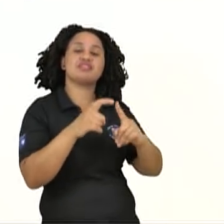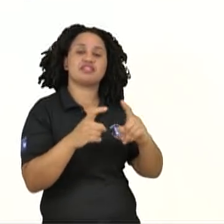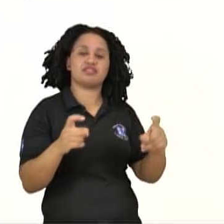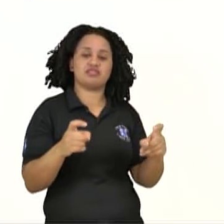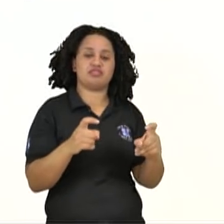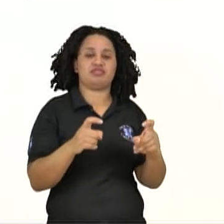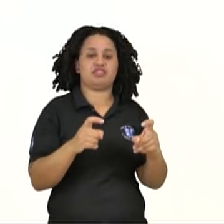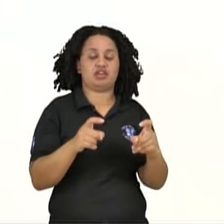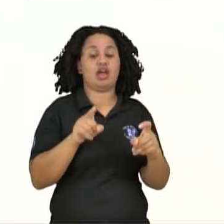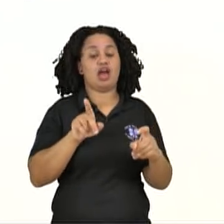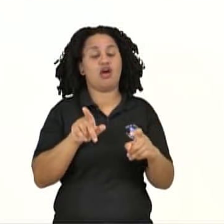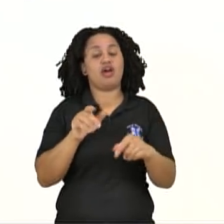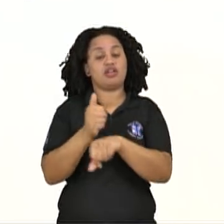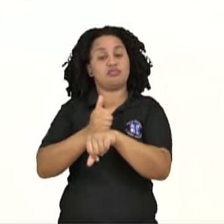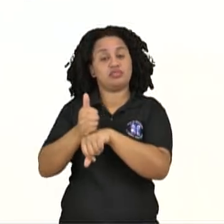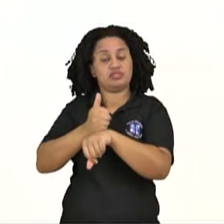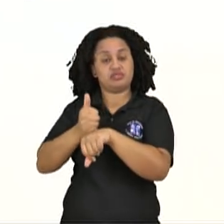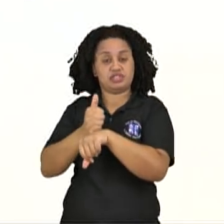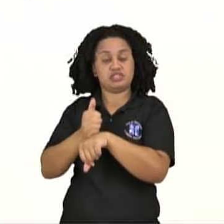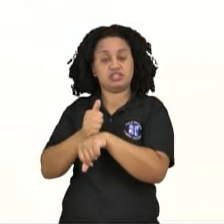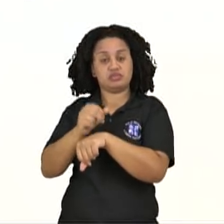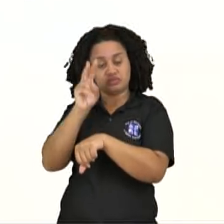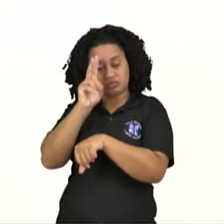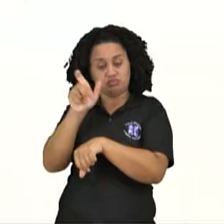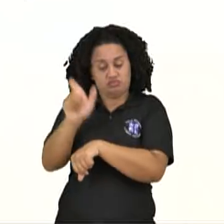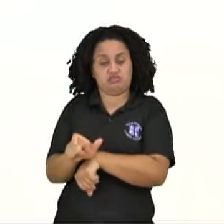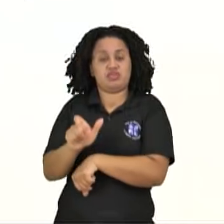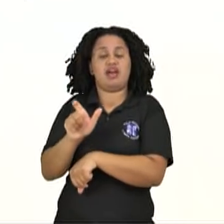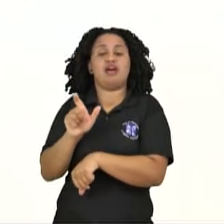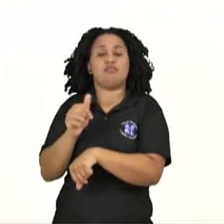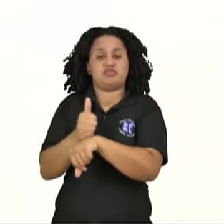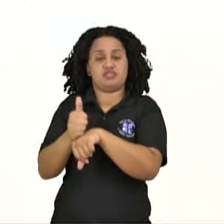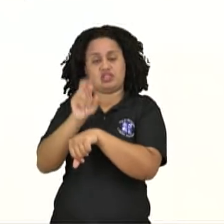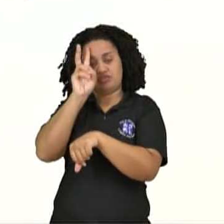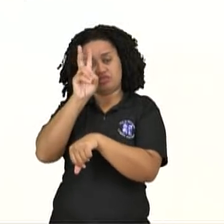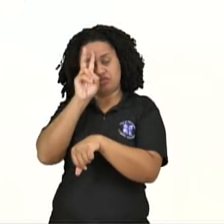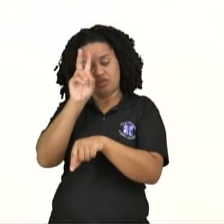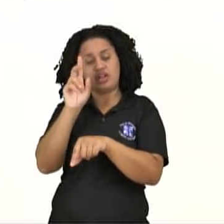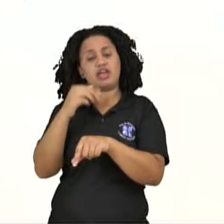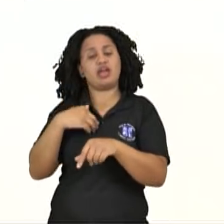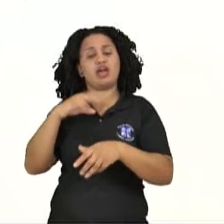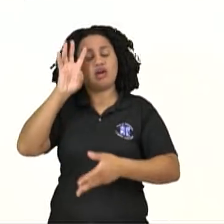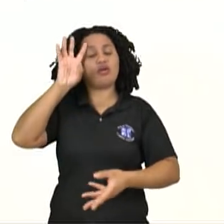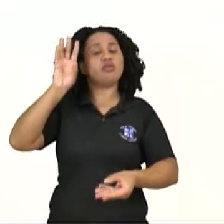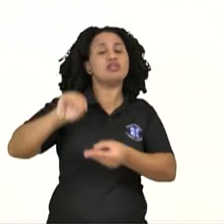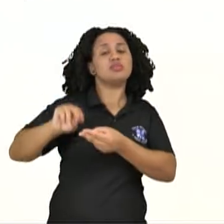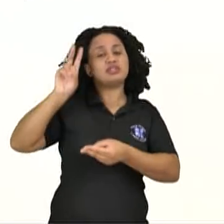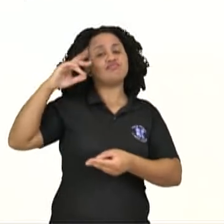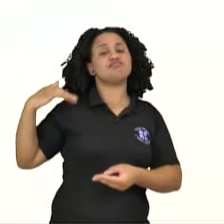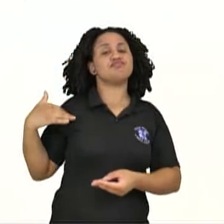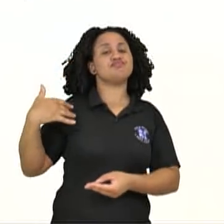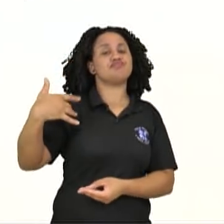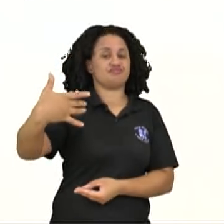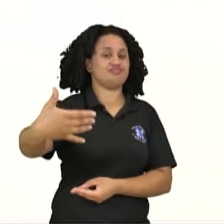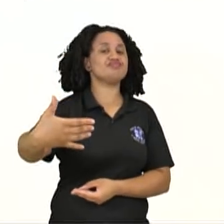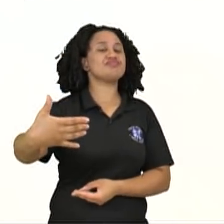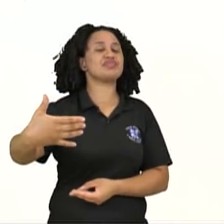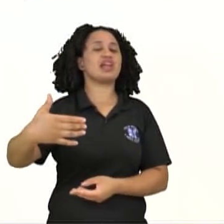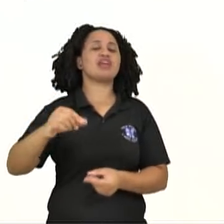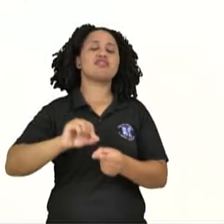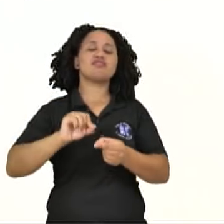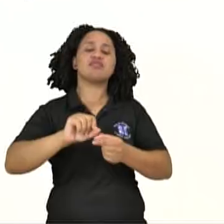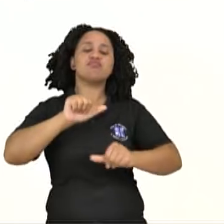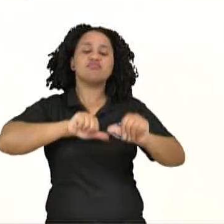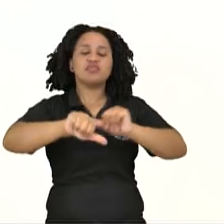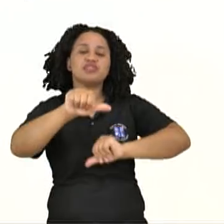do historiador é valorizar nossa própria história. E é uma sociedade cercada por tantas tecnologias que acabam transformando o cotidiano